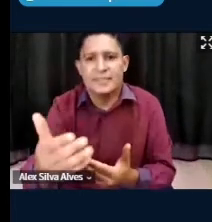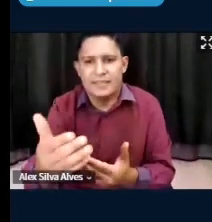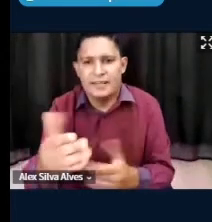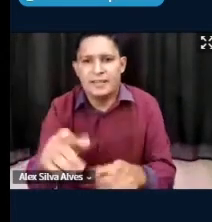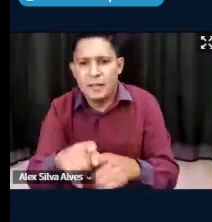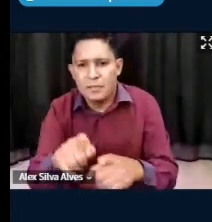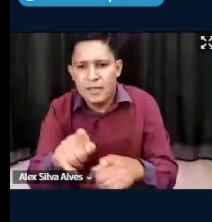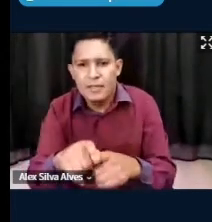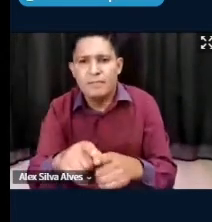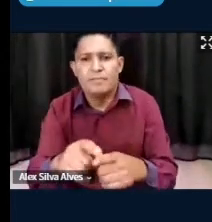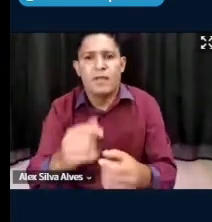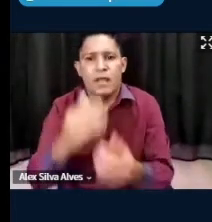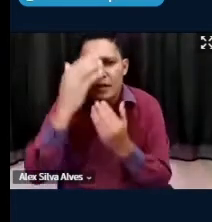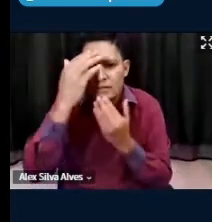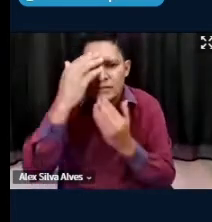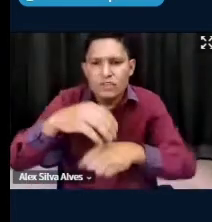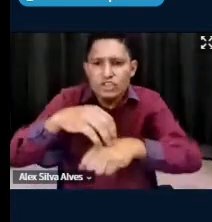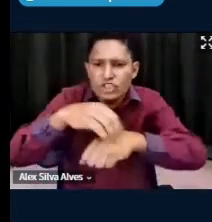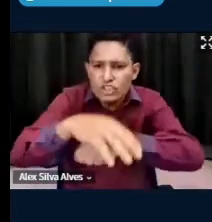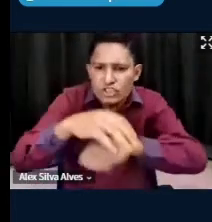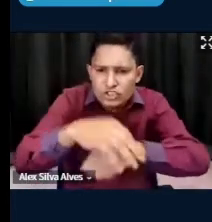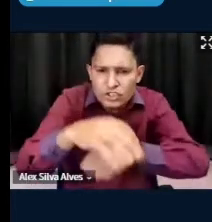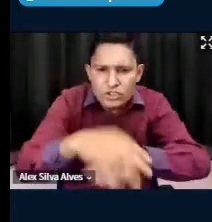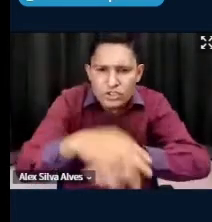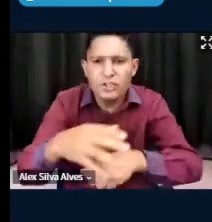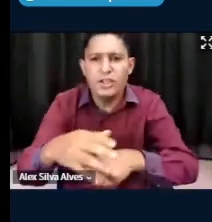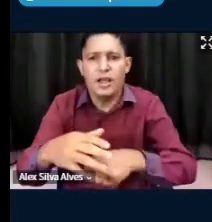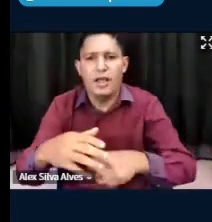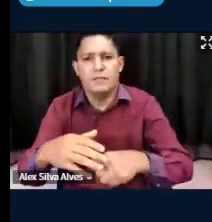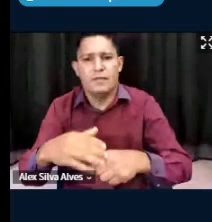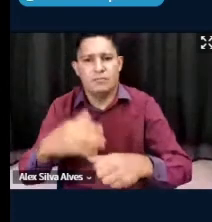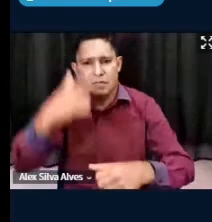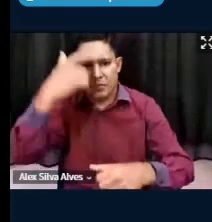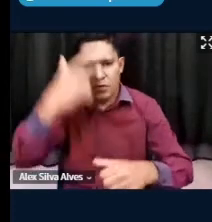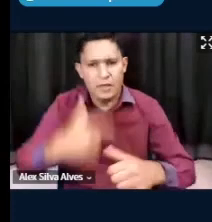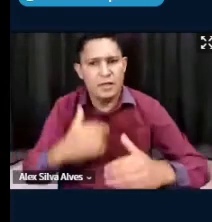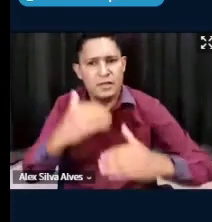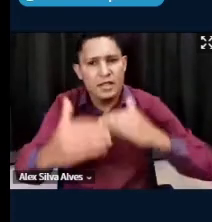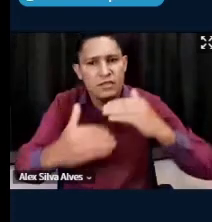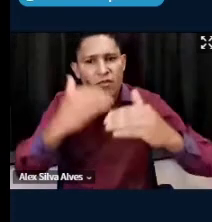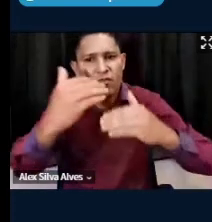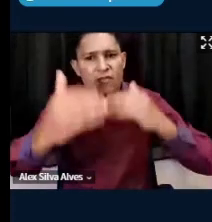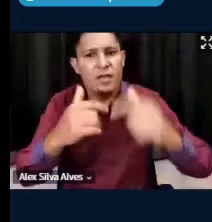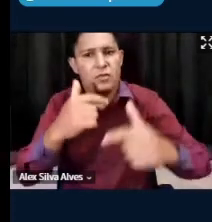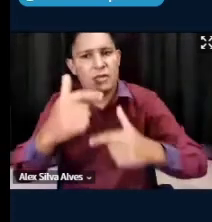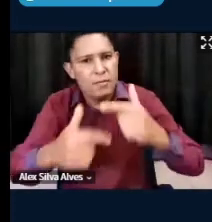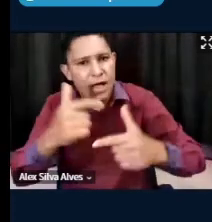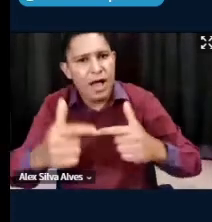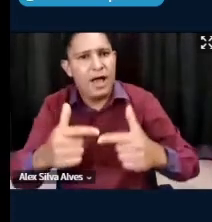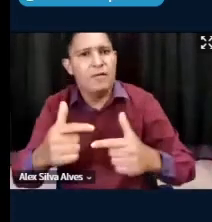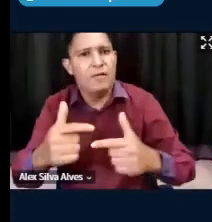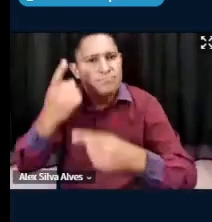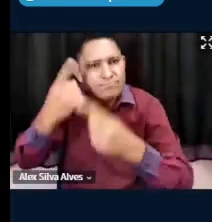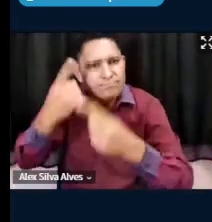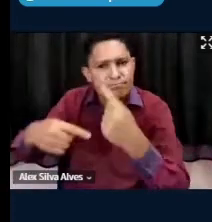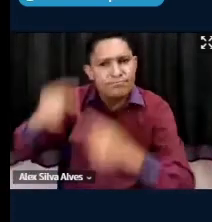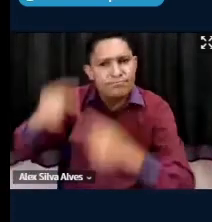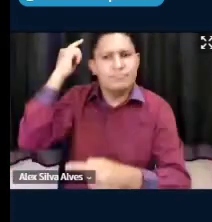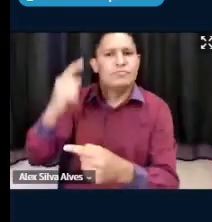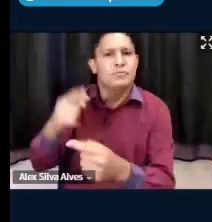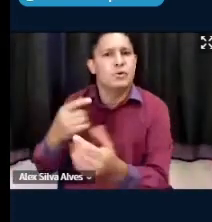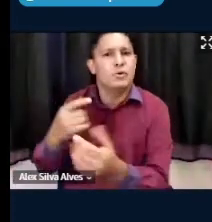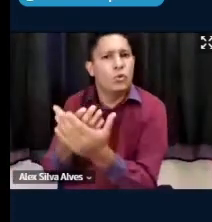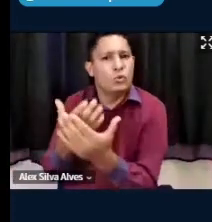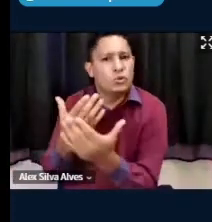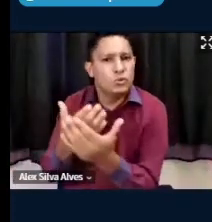e que foram valiosos durante todas as disciplinas de lexicologia e terminologia, como também por